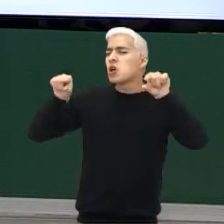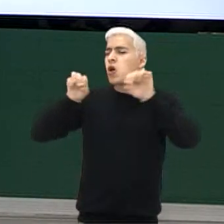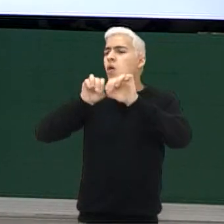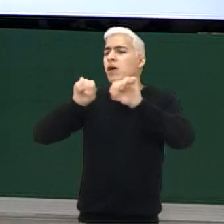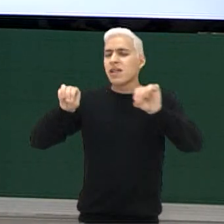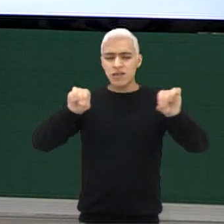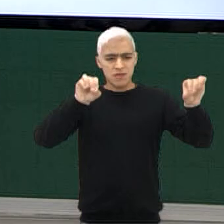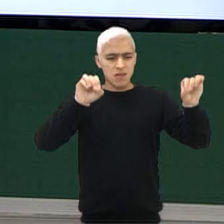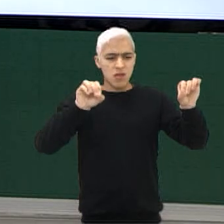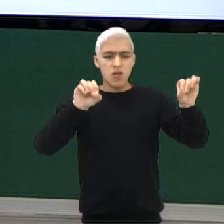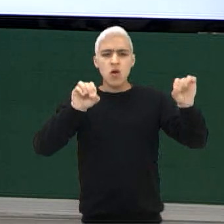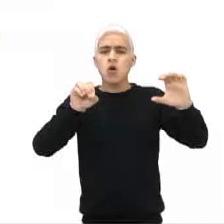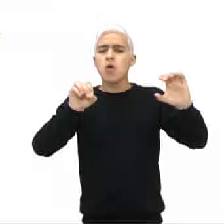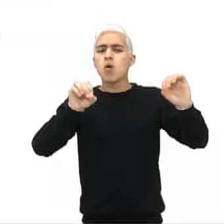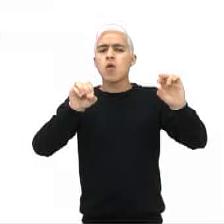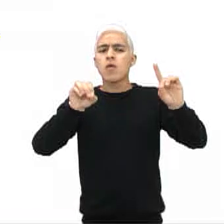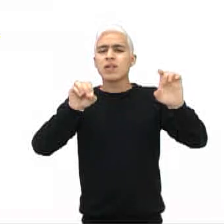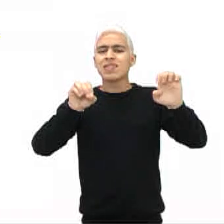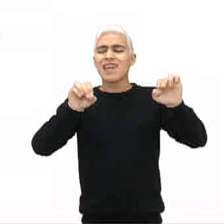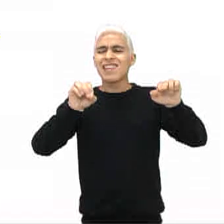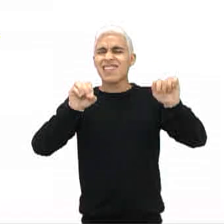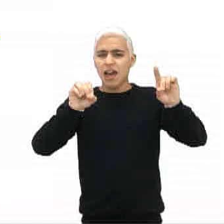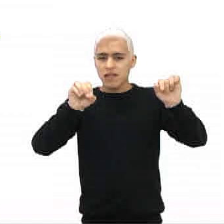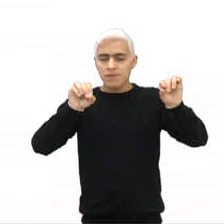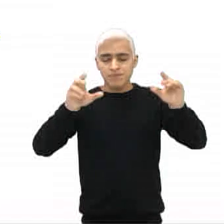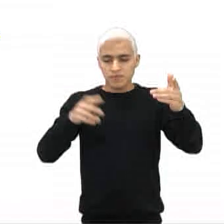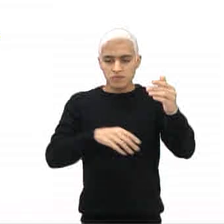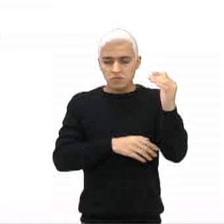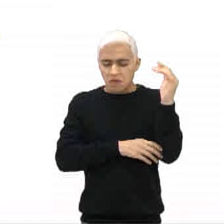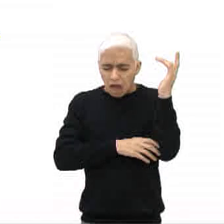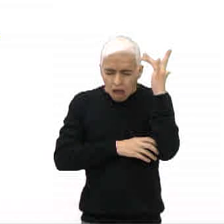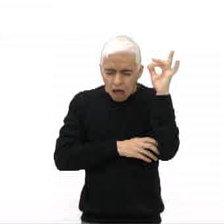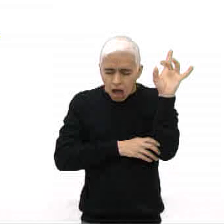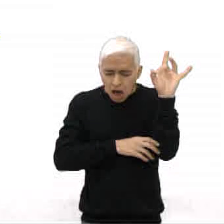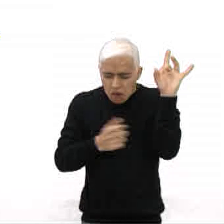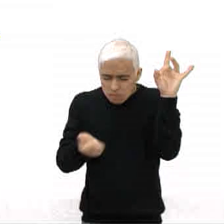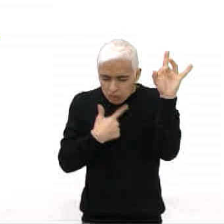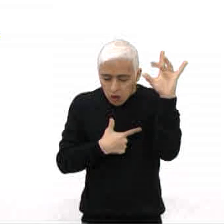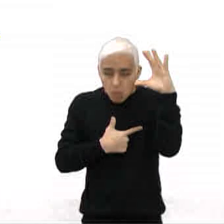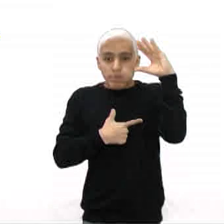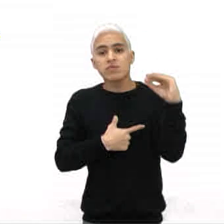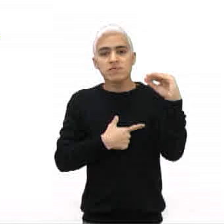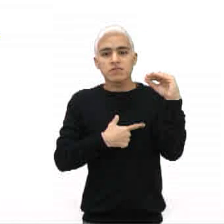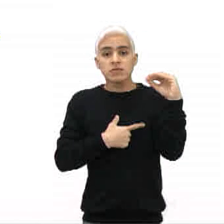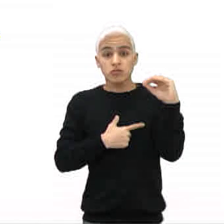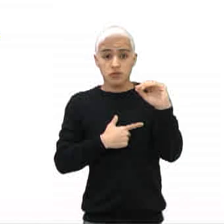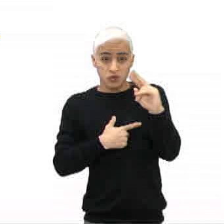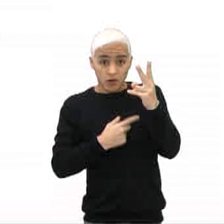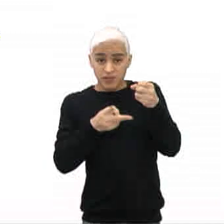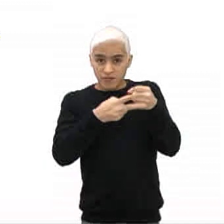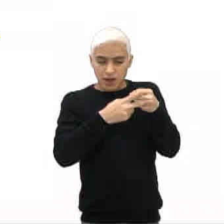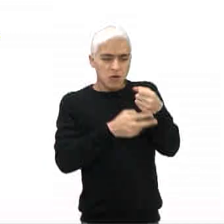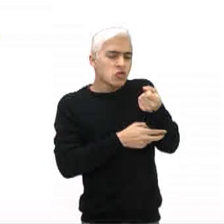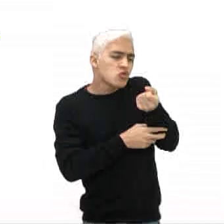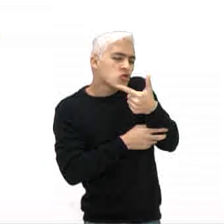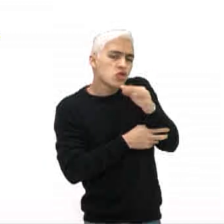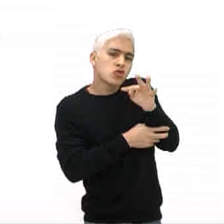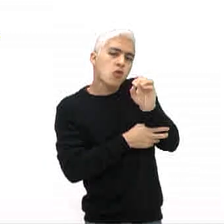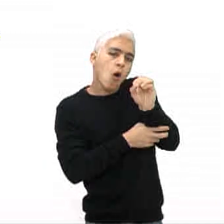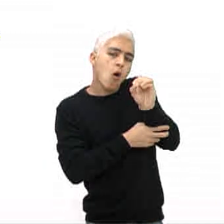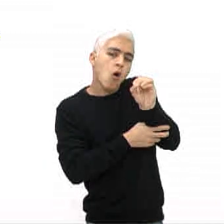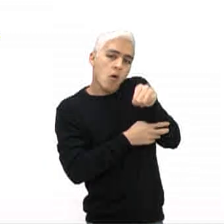aqui, coordenada? Vamos ver, Tomou o Doril, a dor sumiu. Tenho dois verbos, o tomou e